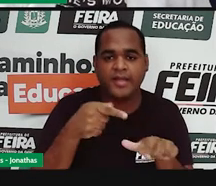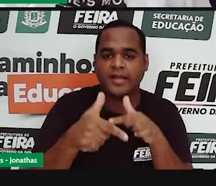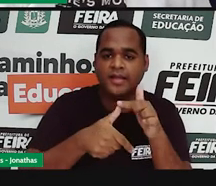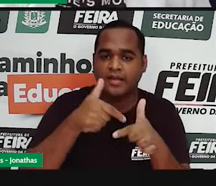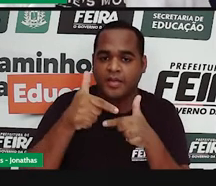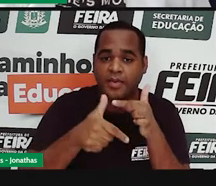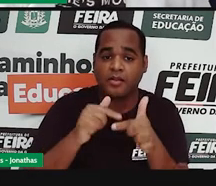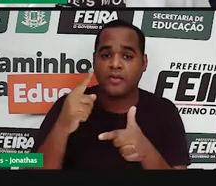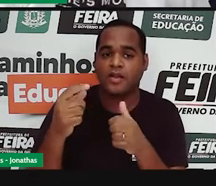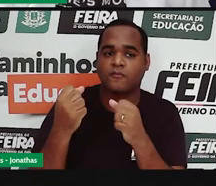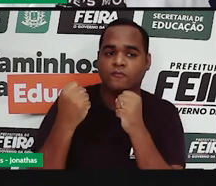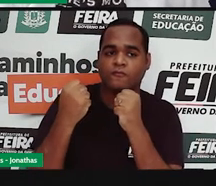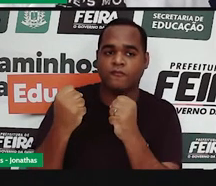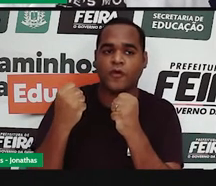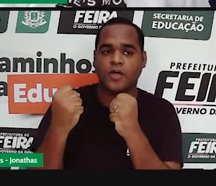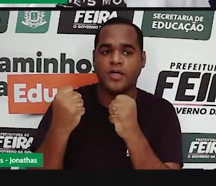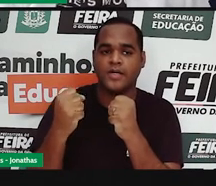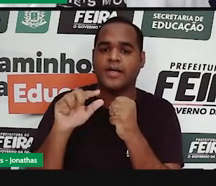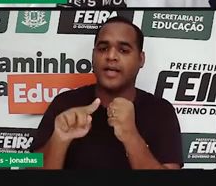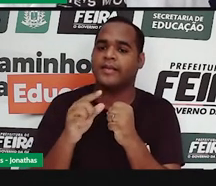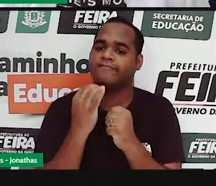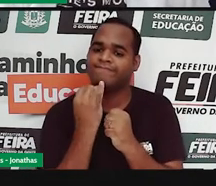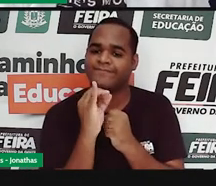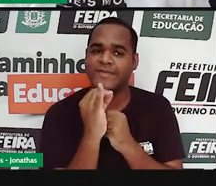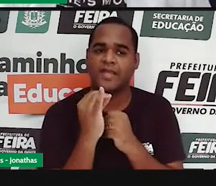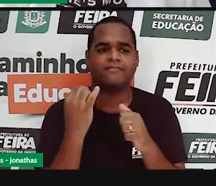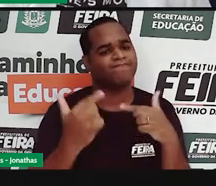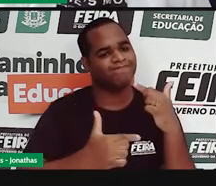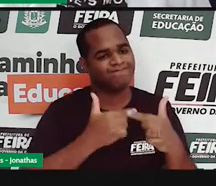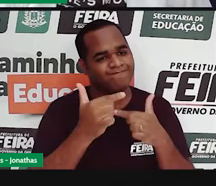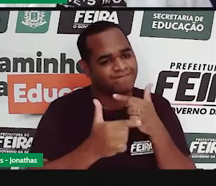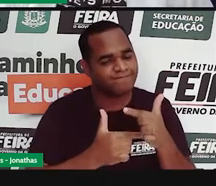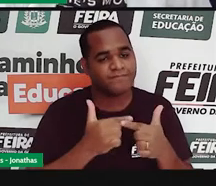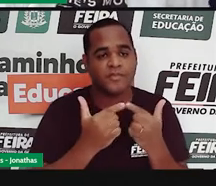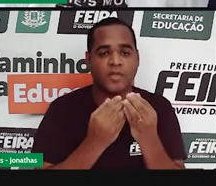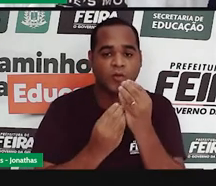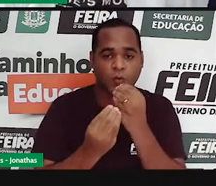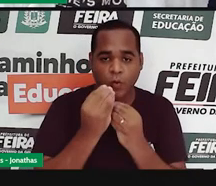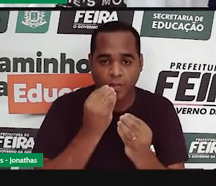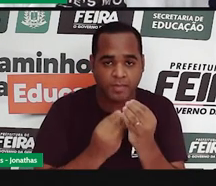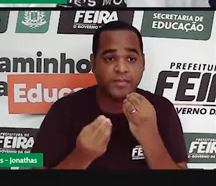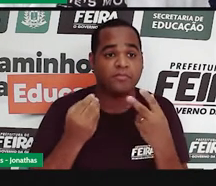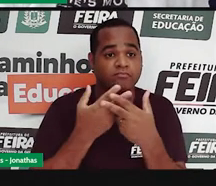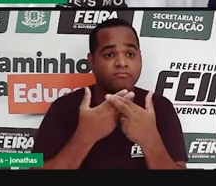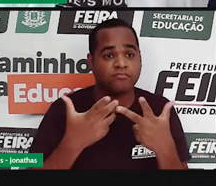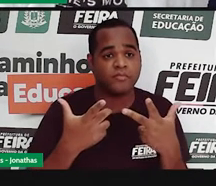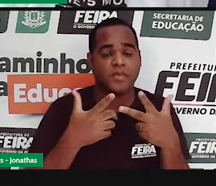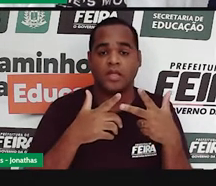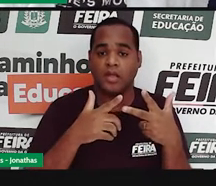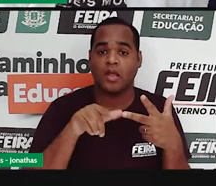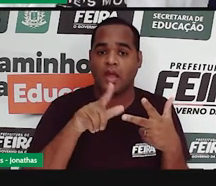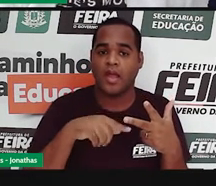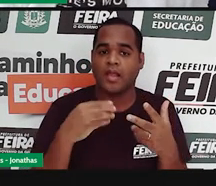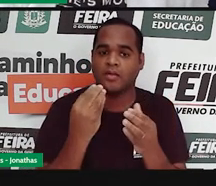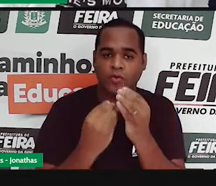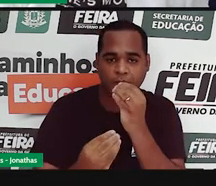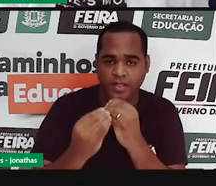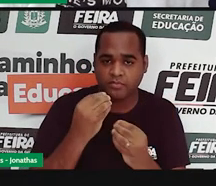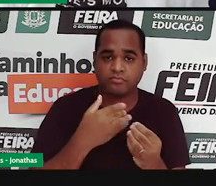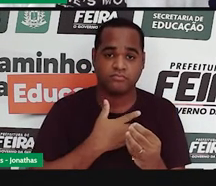a força delas está gerando alimentos. Está transformando a mandioca em um